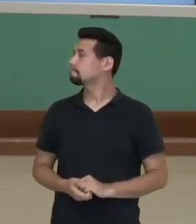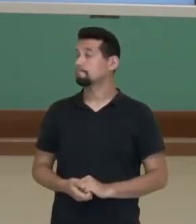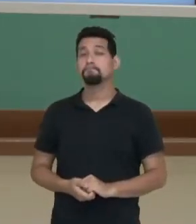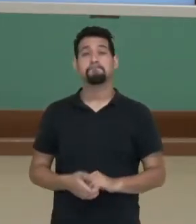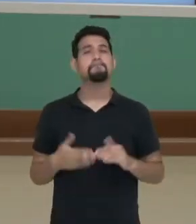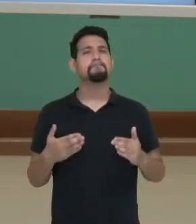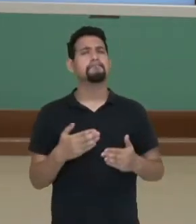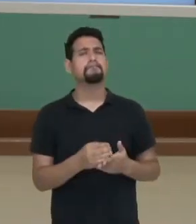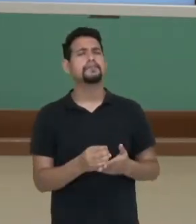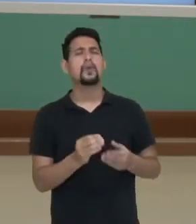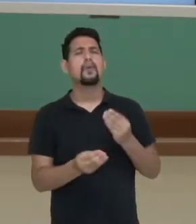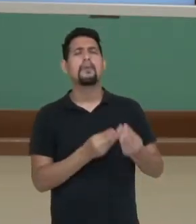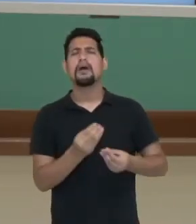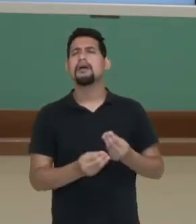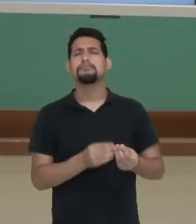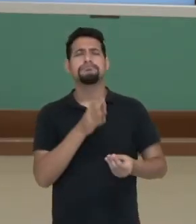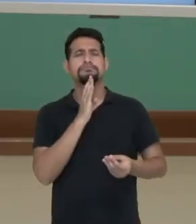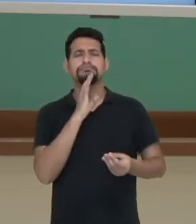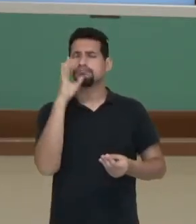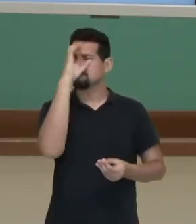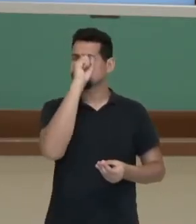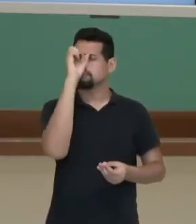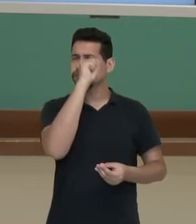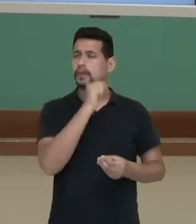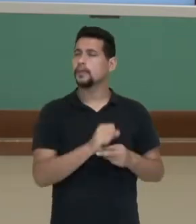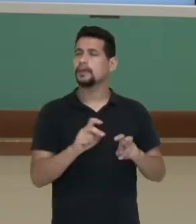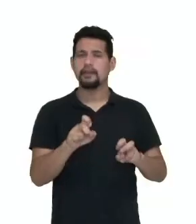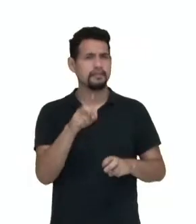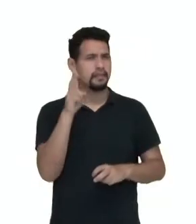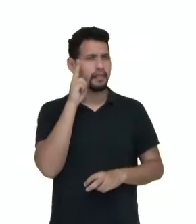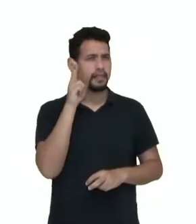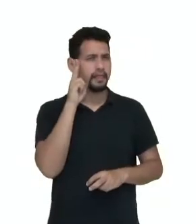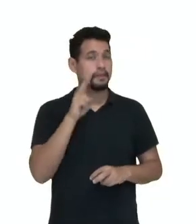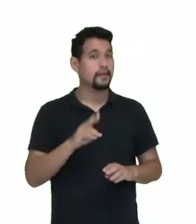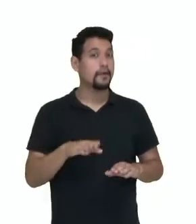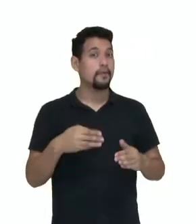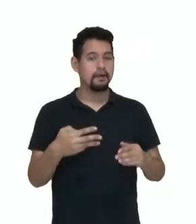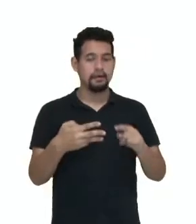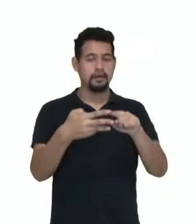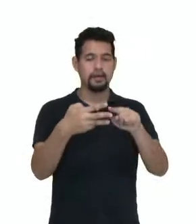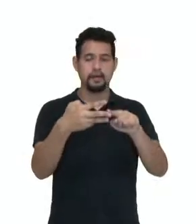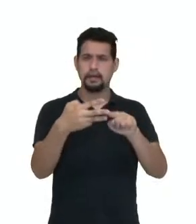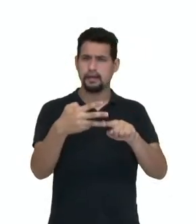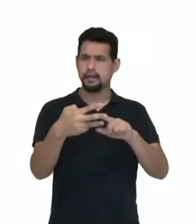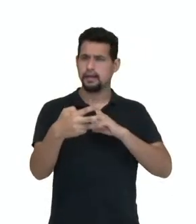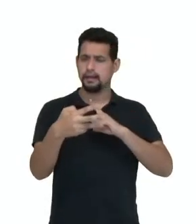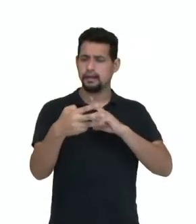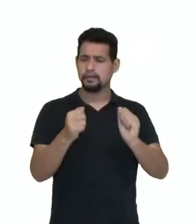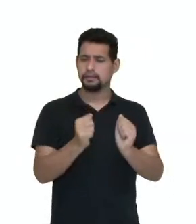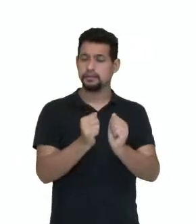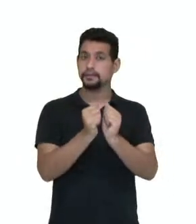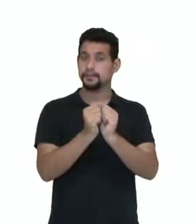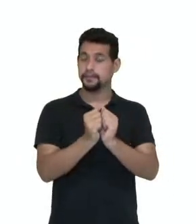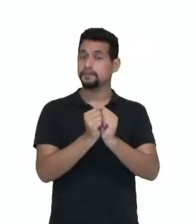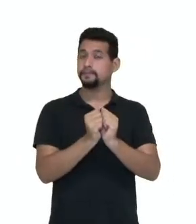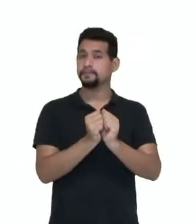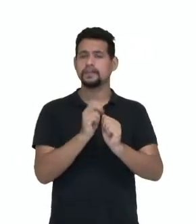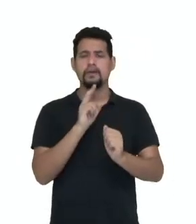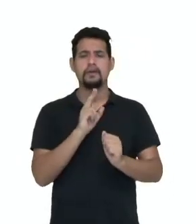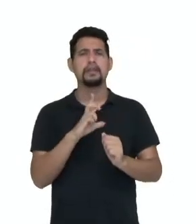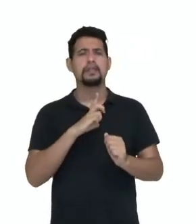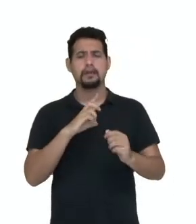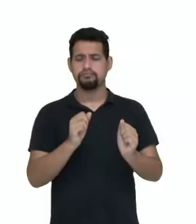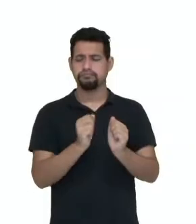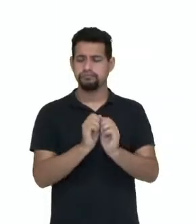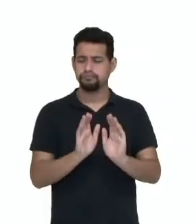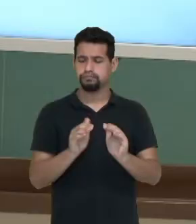área de conhecimentos prévios. Você lembra quais são as três armas que em conjunto compõem as Forças